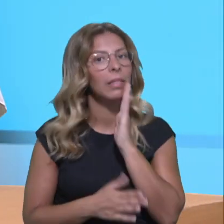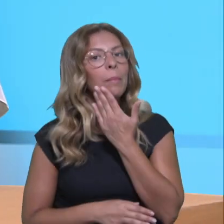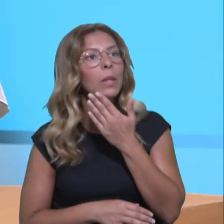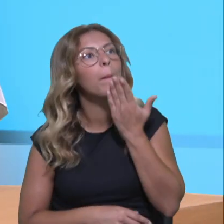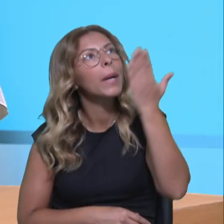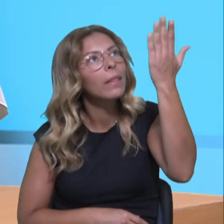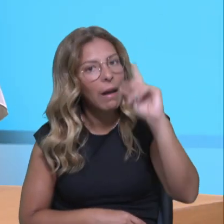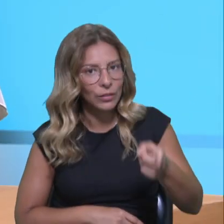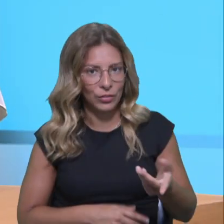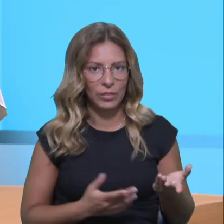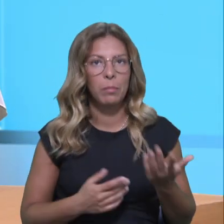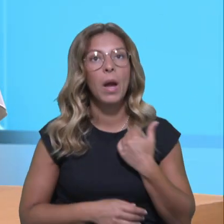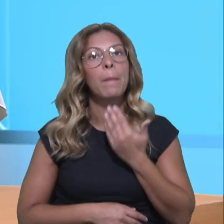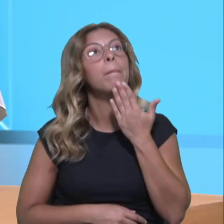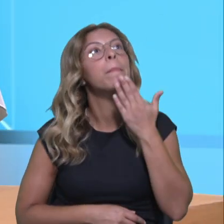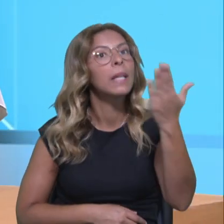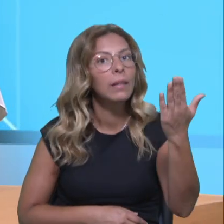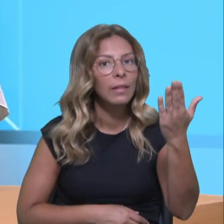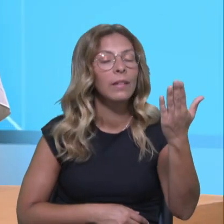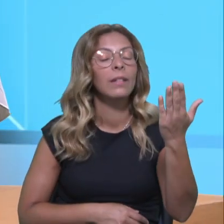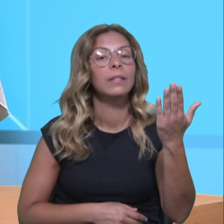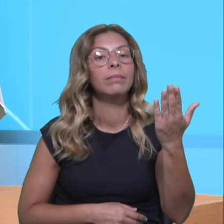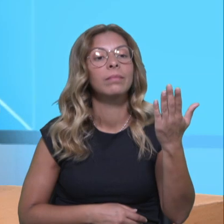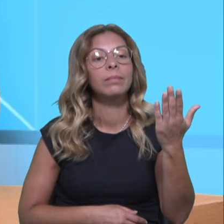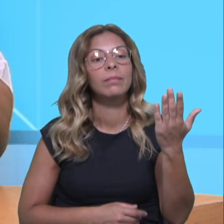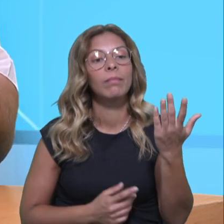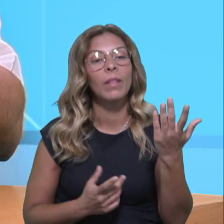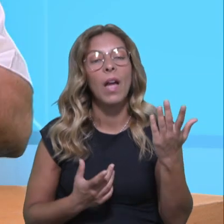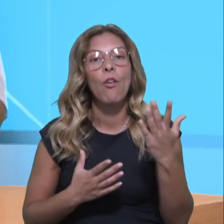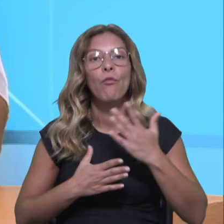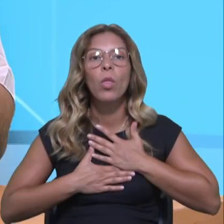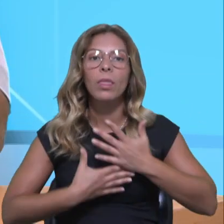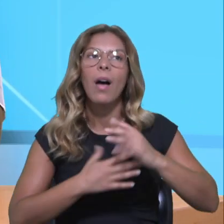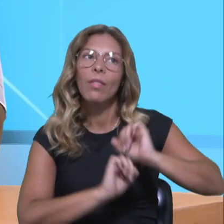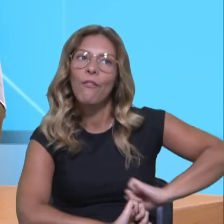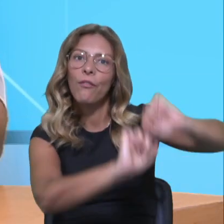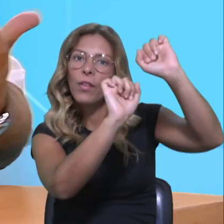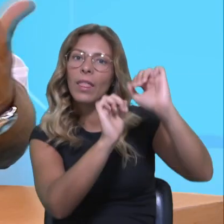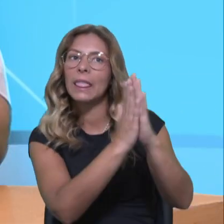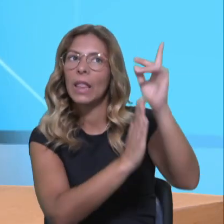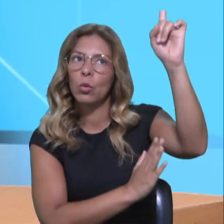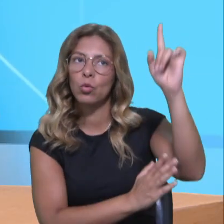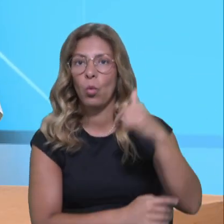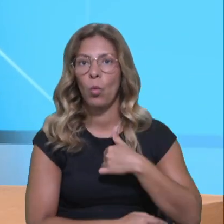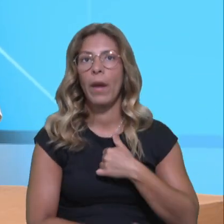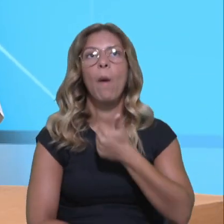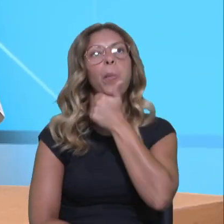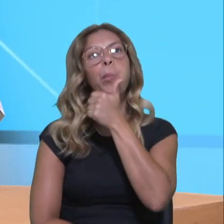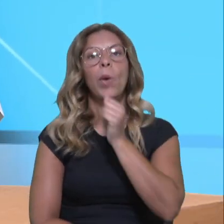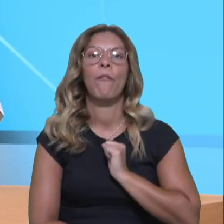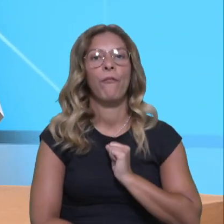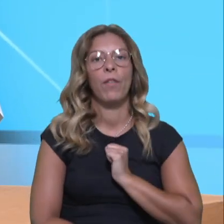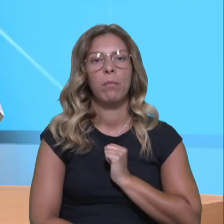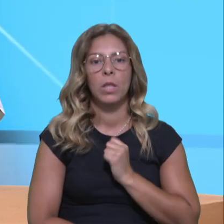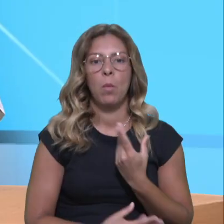porque a questão do pedir é pedir na vontade de Deus, que se faça a vontade de Deus e não a nossa. Nós somos muito